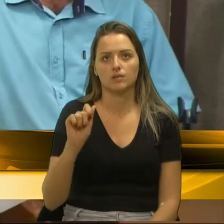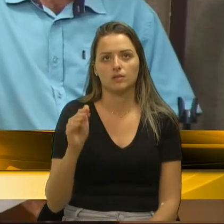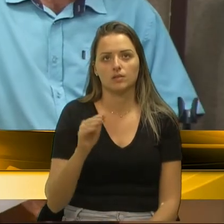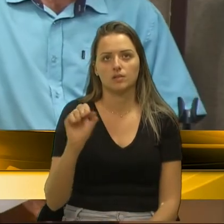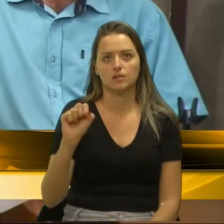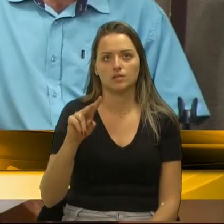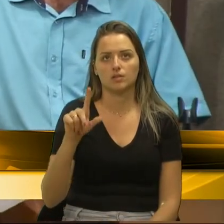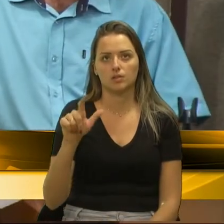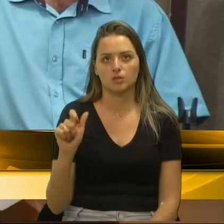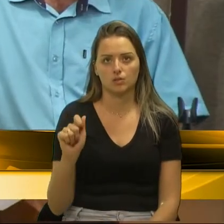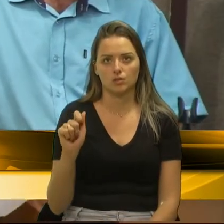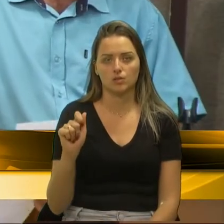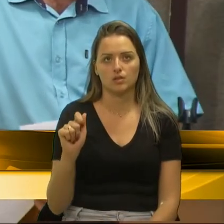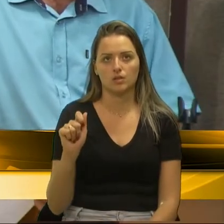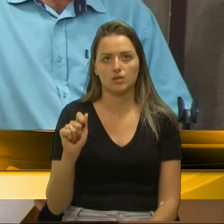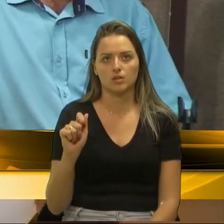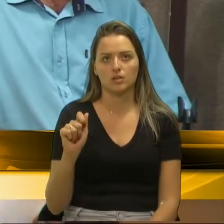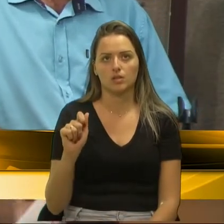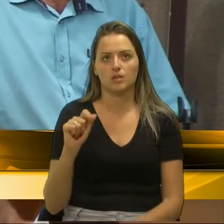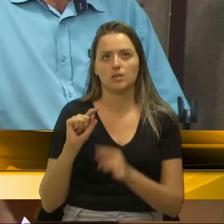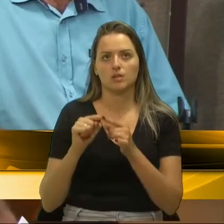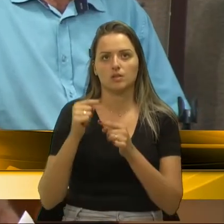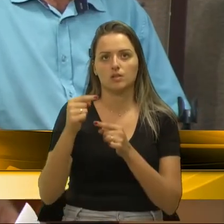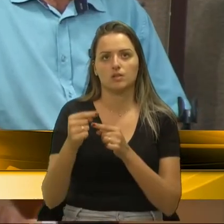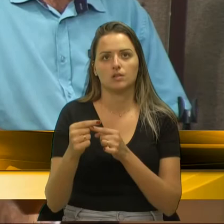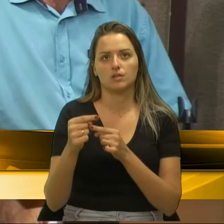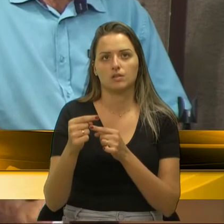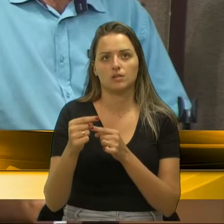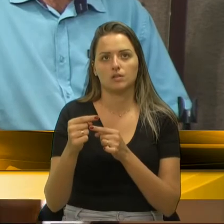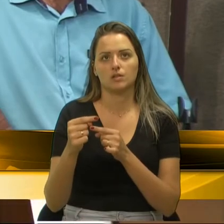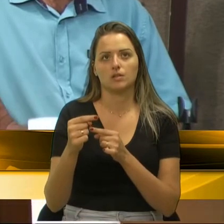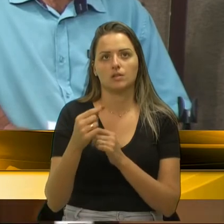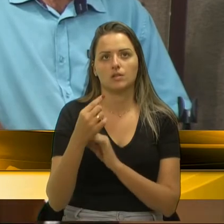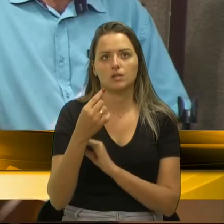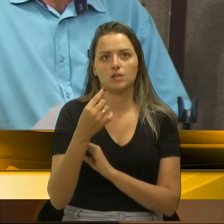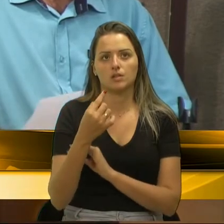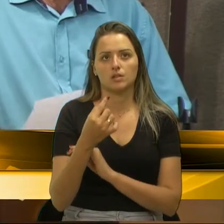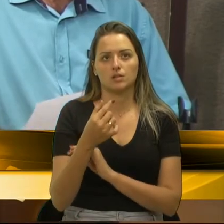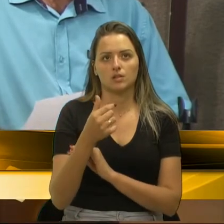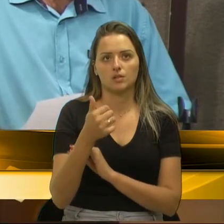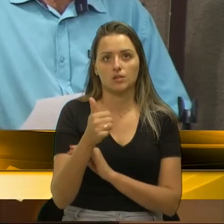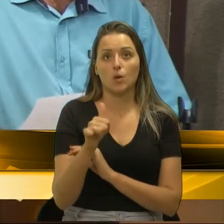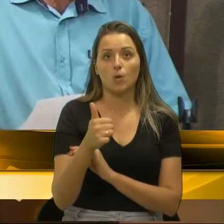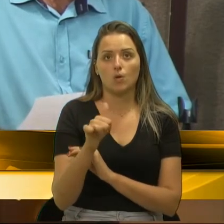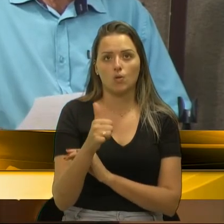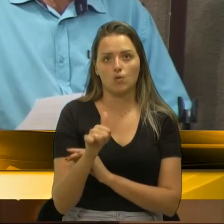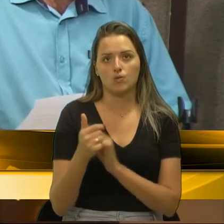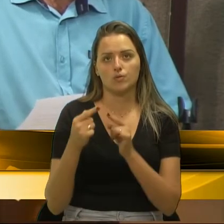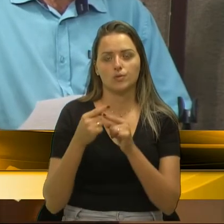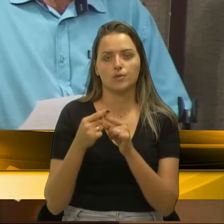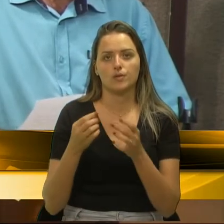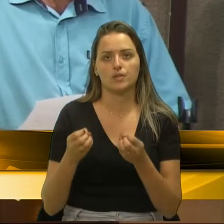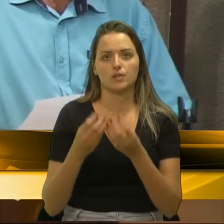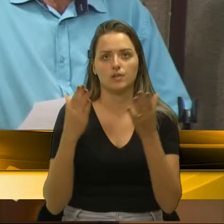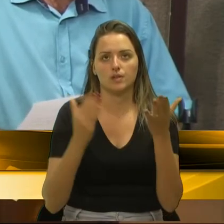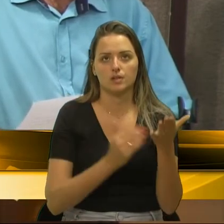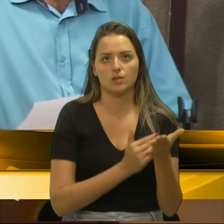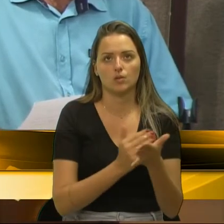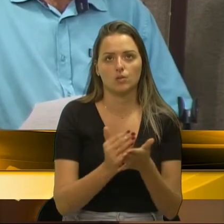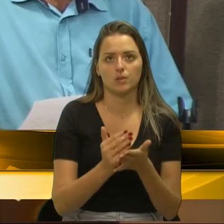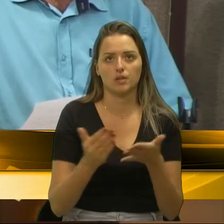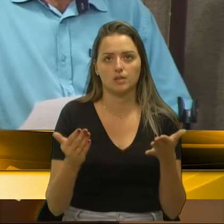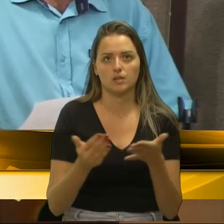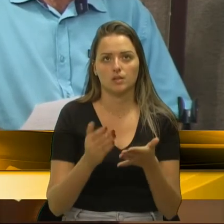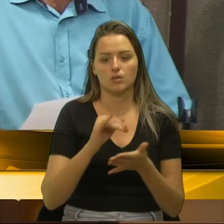do Agricultor de Fazenda Souza está aí na sua 11ª edição. Inicia-se agora